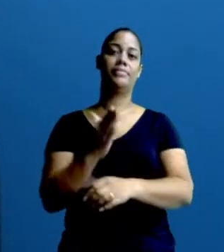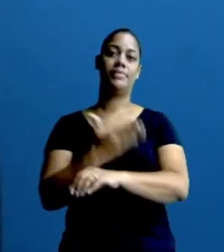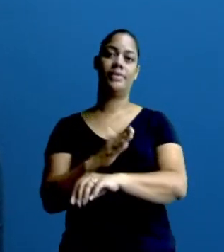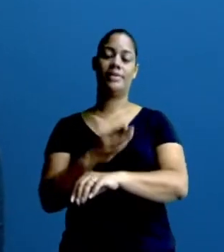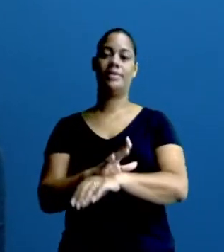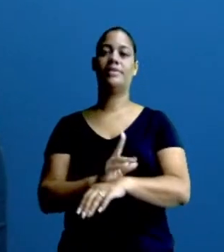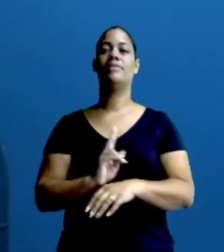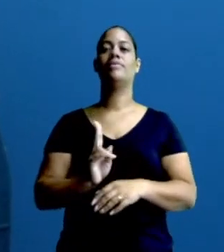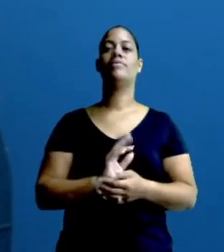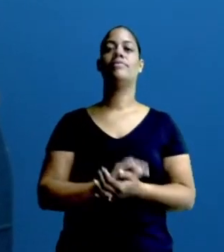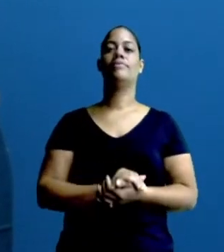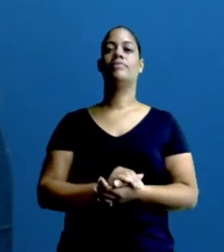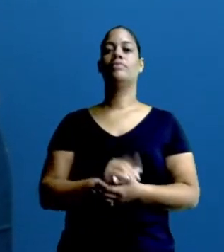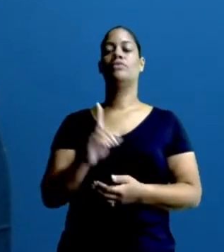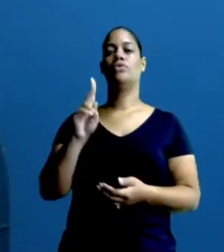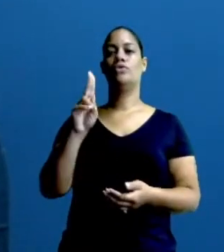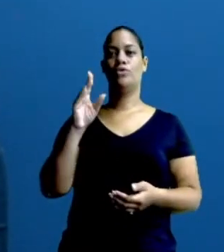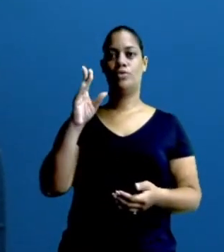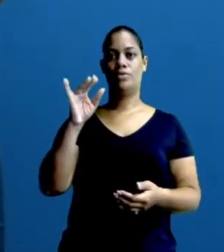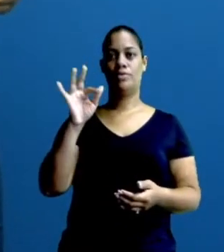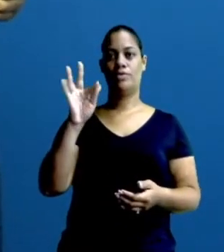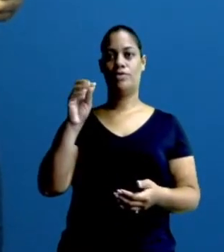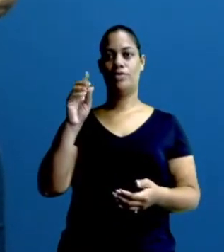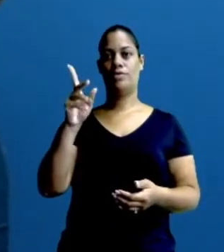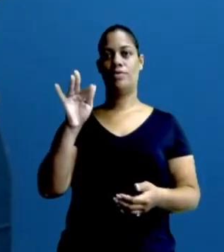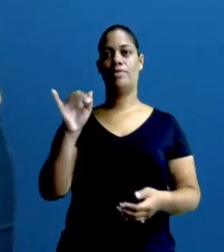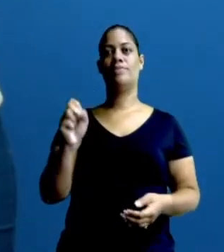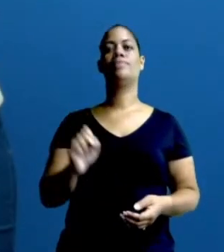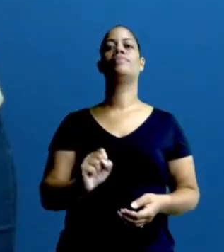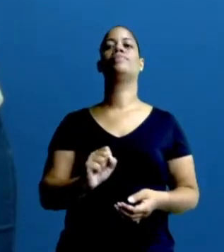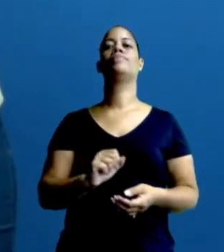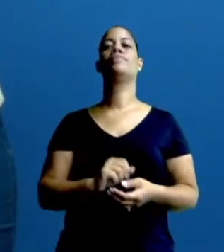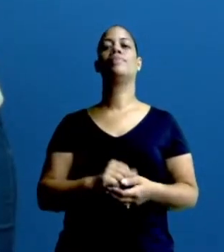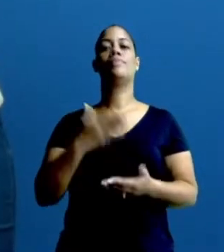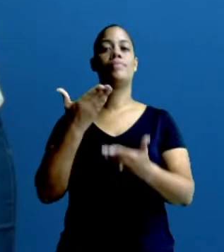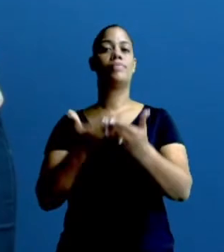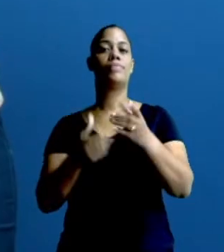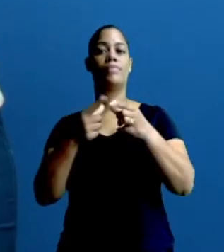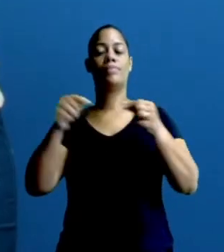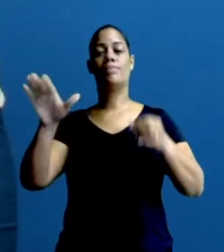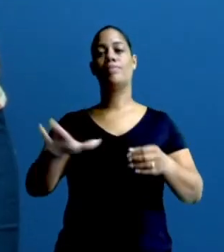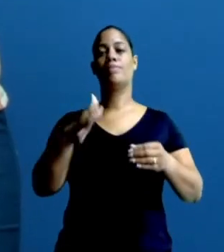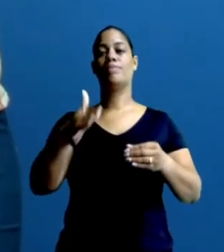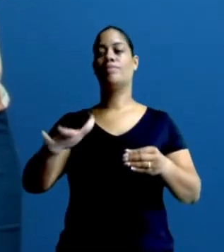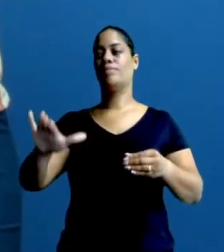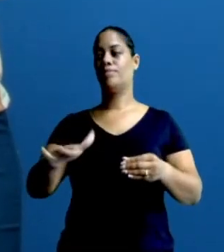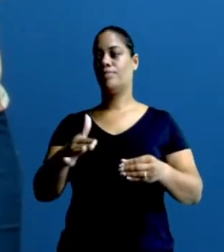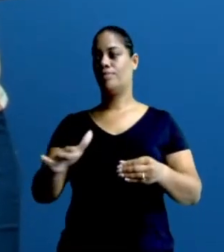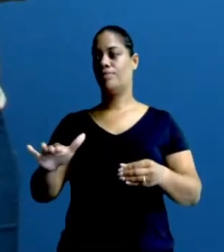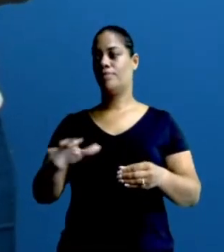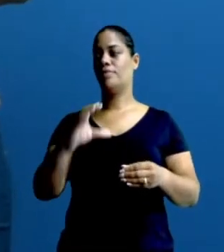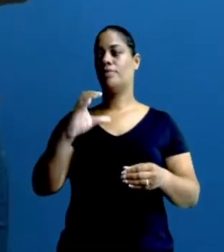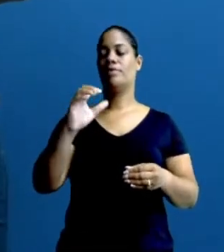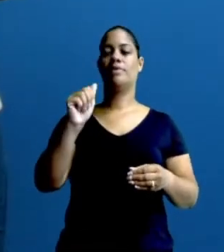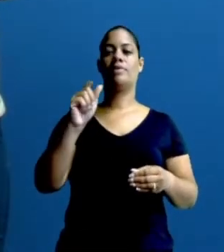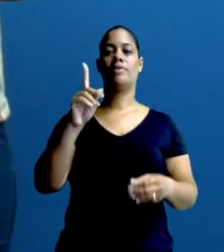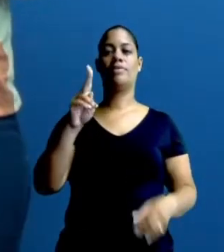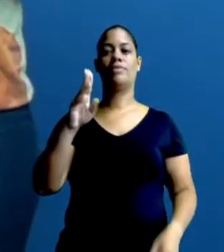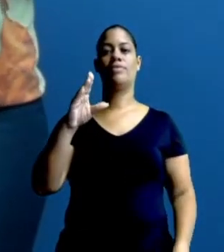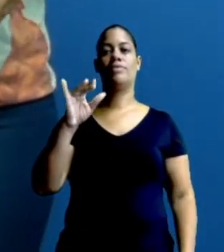de caducifólias, tá certo? Como é que eu chamo uma planta que perde as folhas no período de seca?